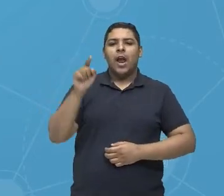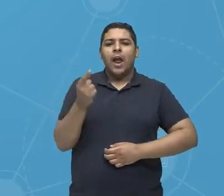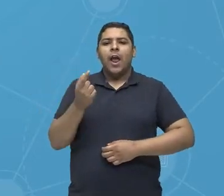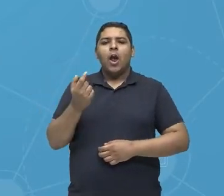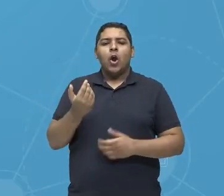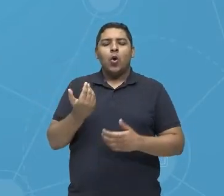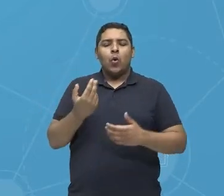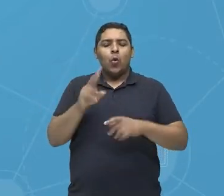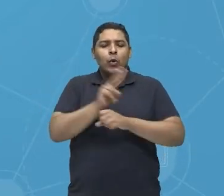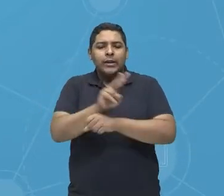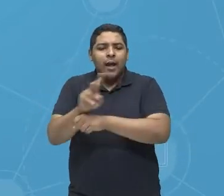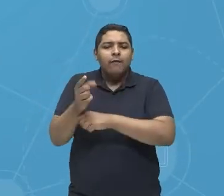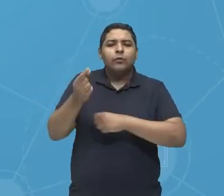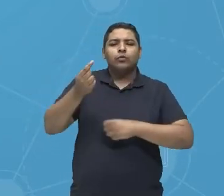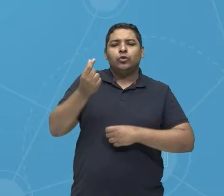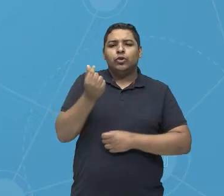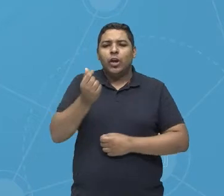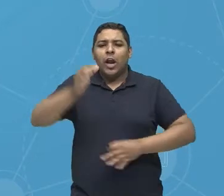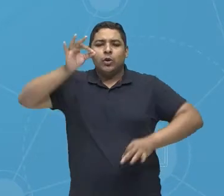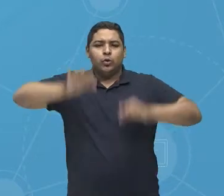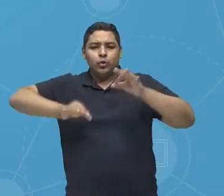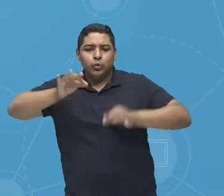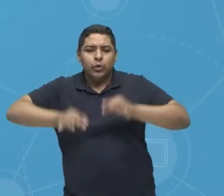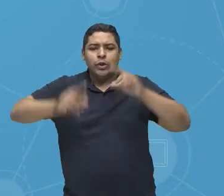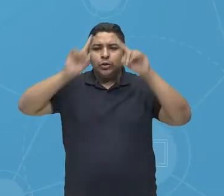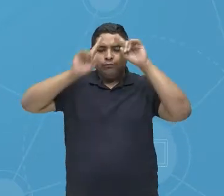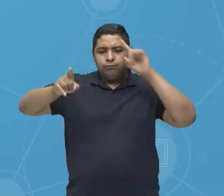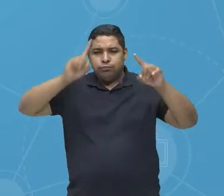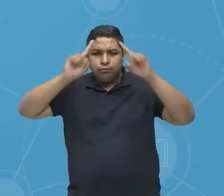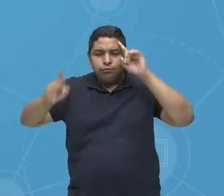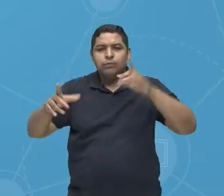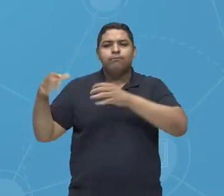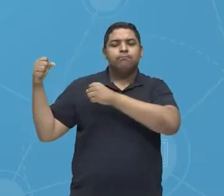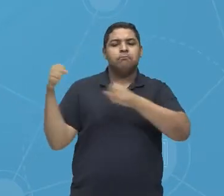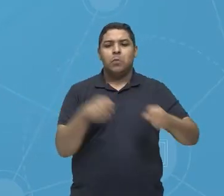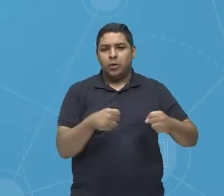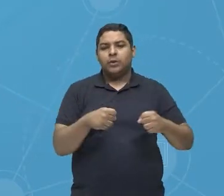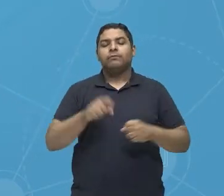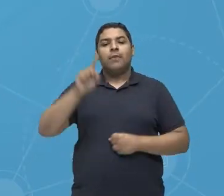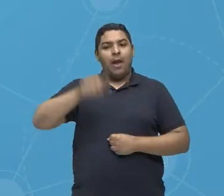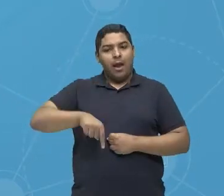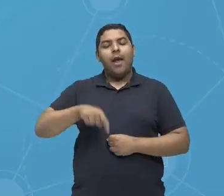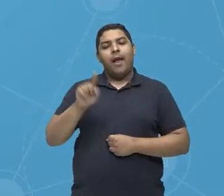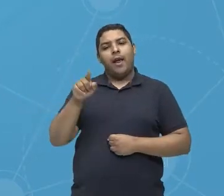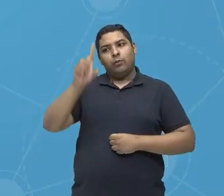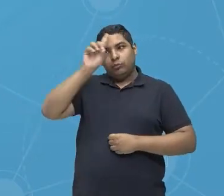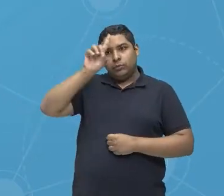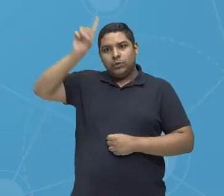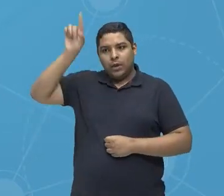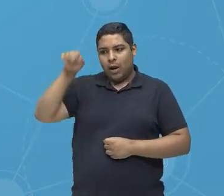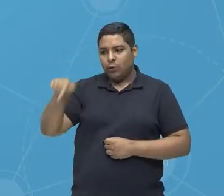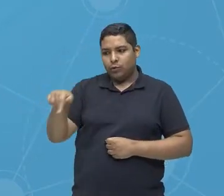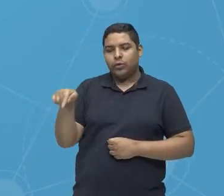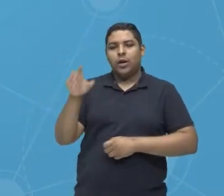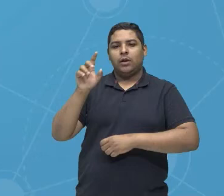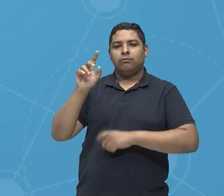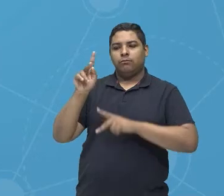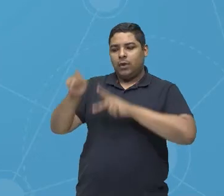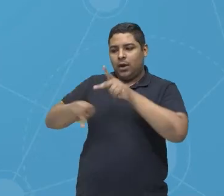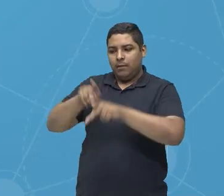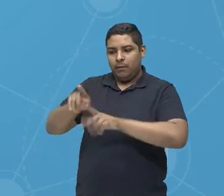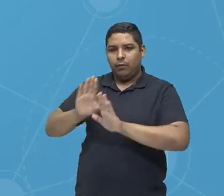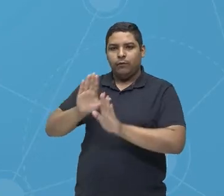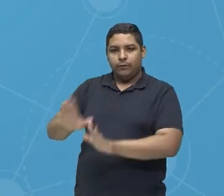o juiz, ele que regia todos os poderes e era um Deus considerado para aquela civilização. tá? Eles eram